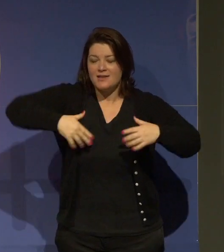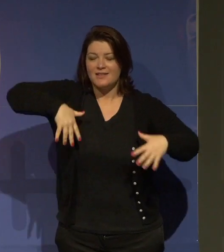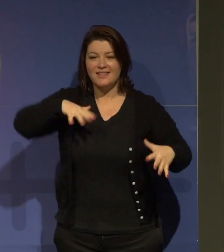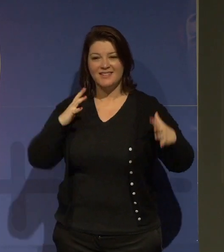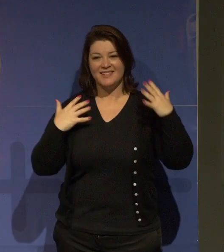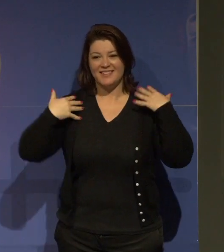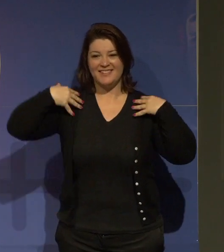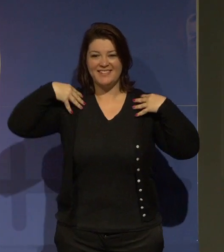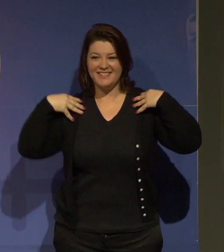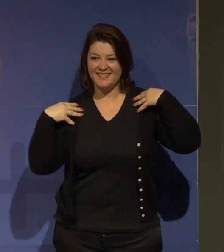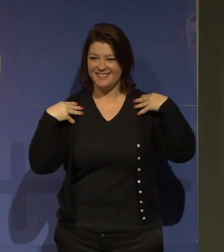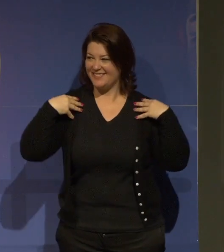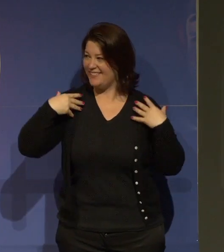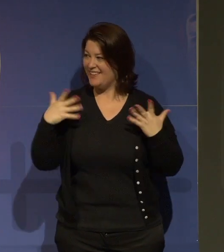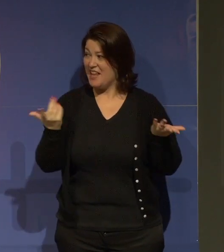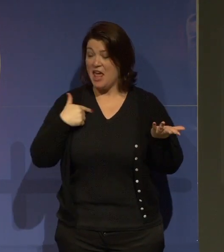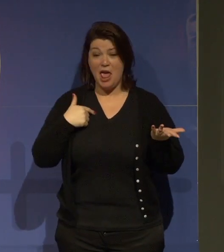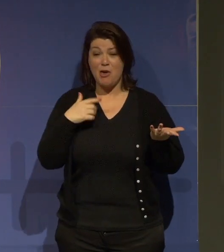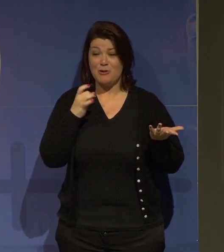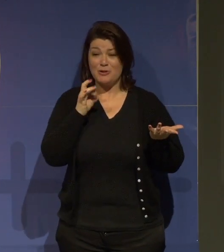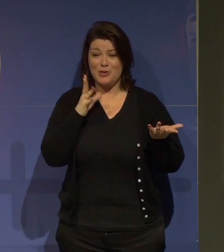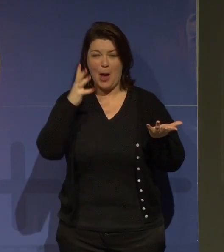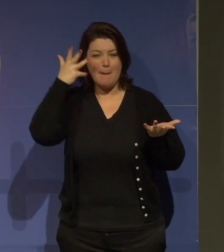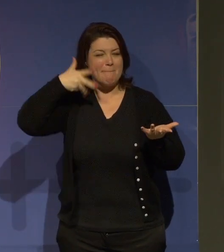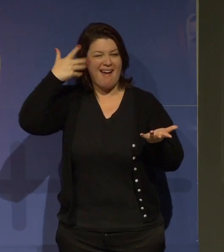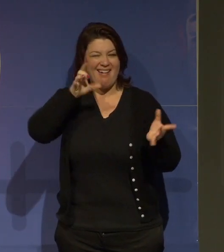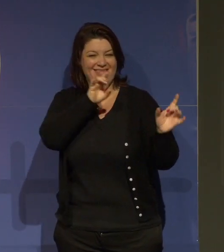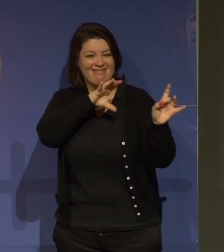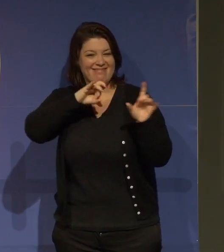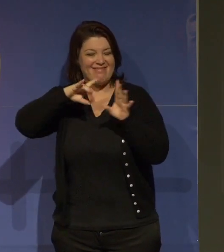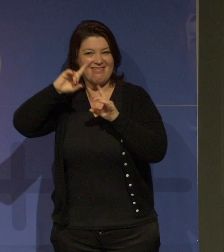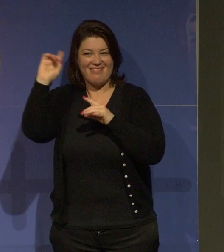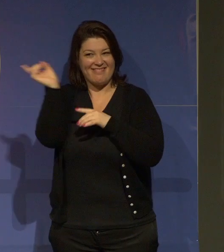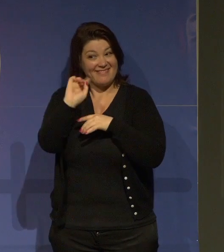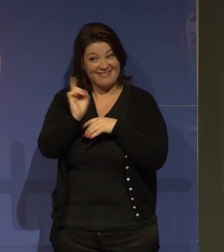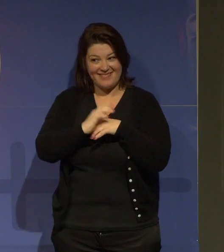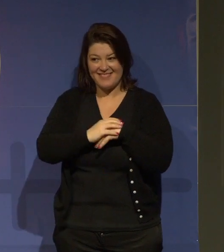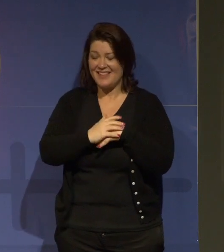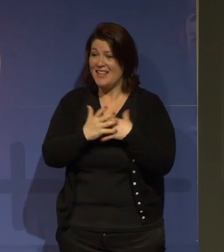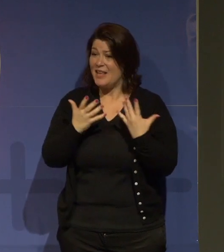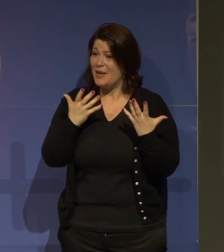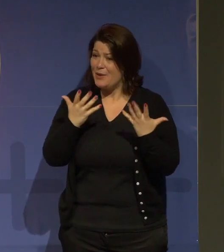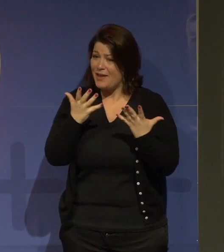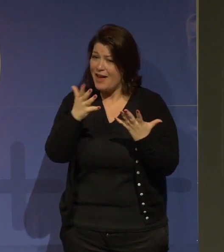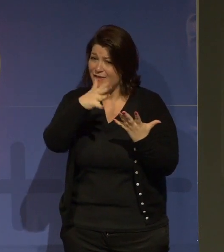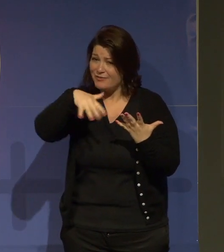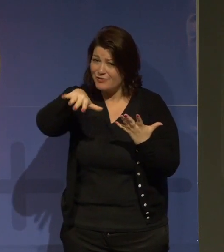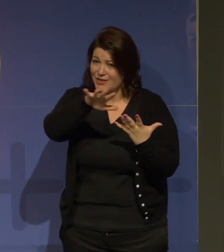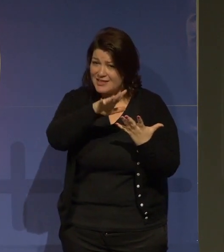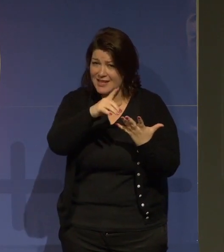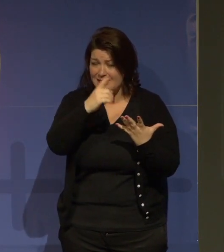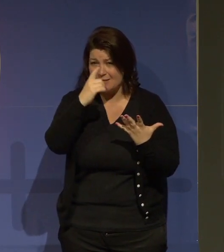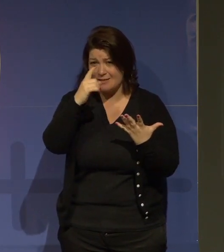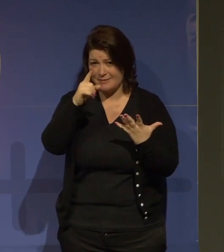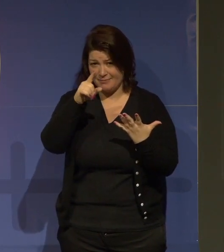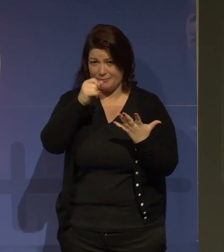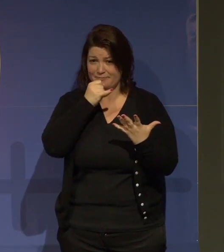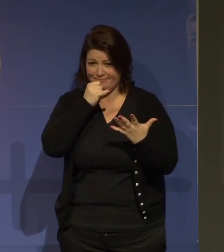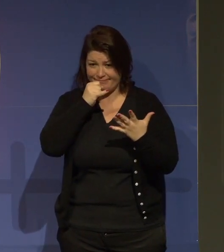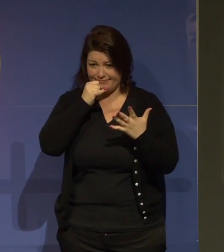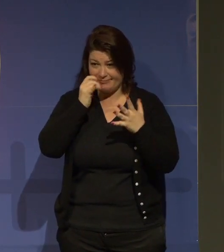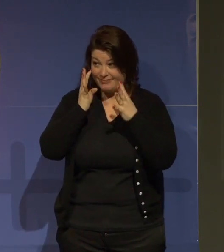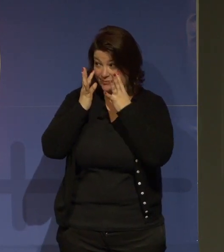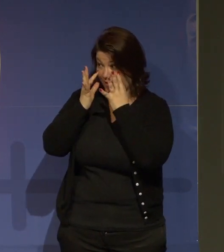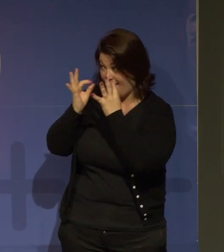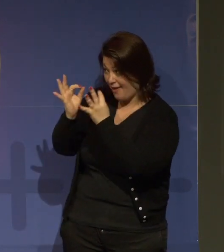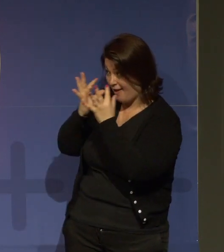vocês. Aí. A minha fala não vai ser técnica, e eu espero que vocês saiam daqui, depois dessa